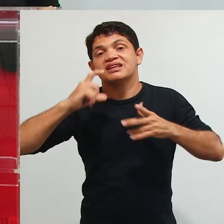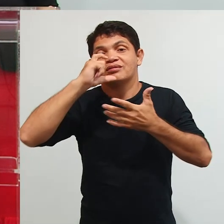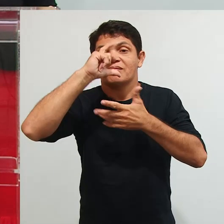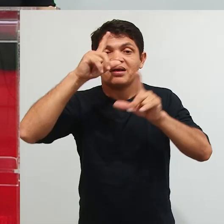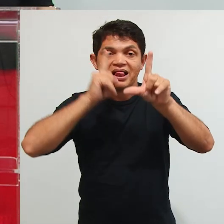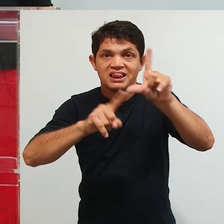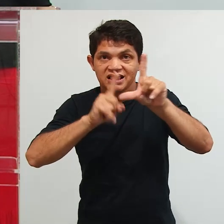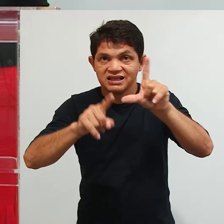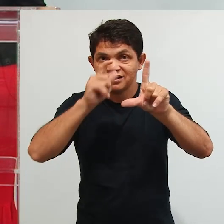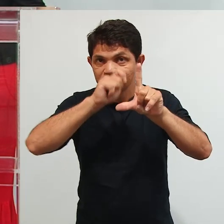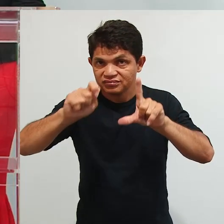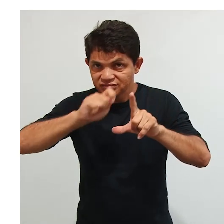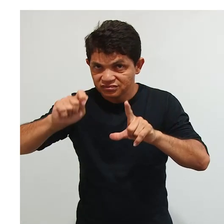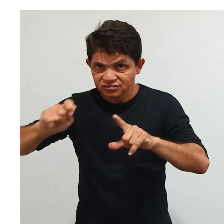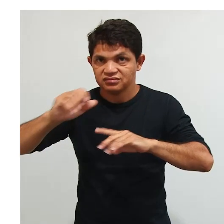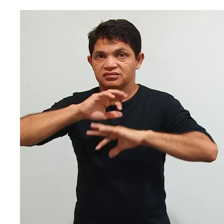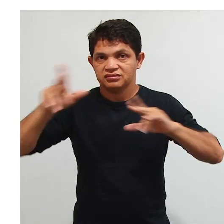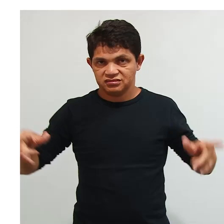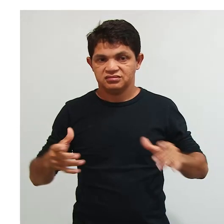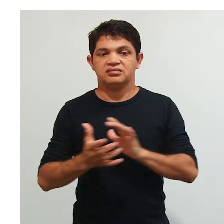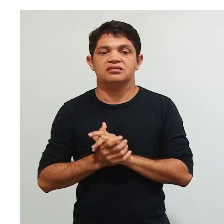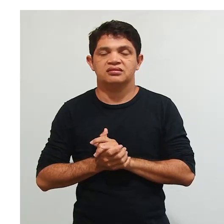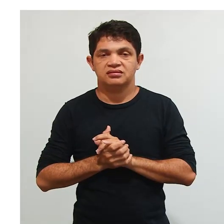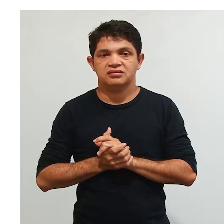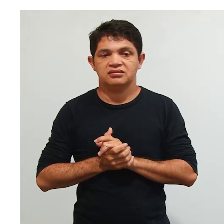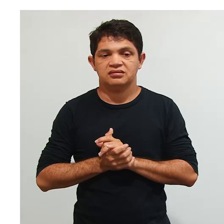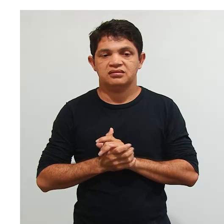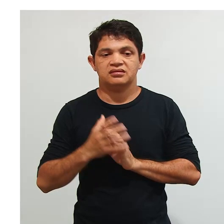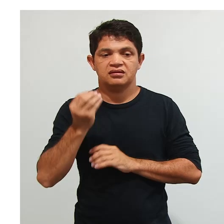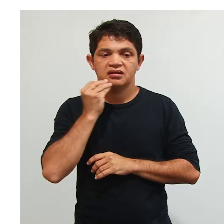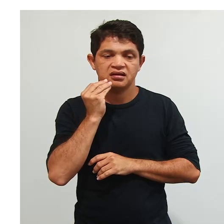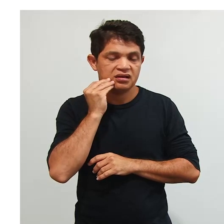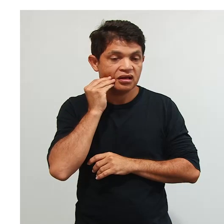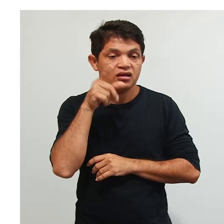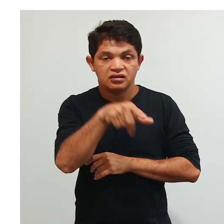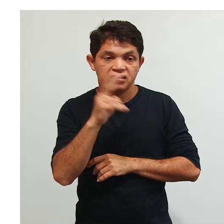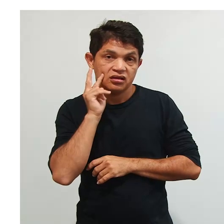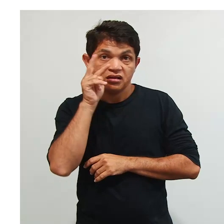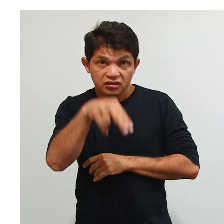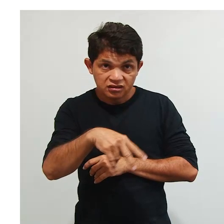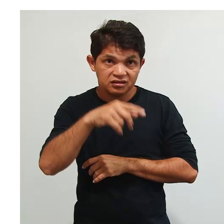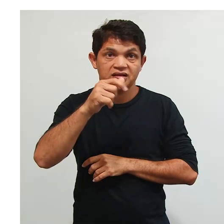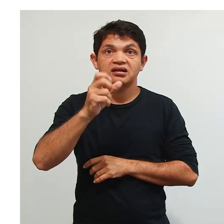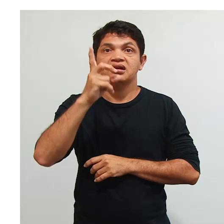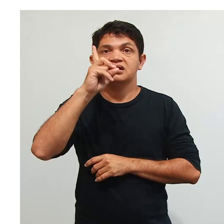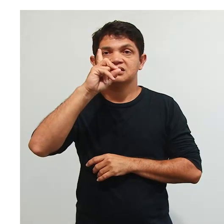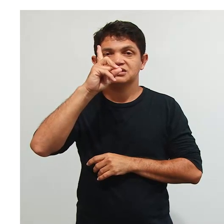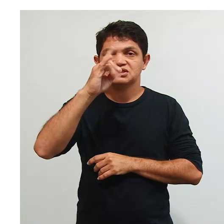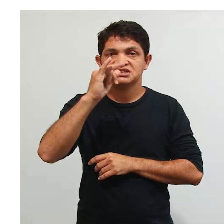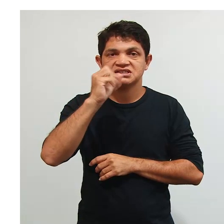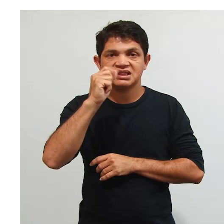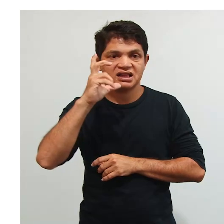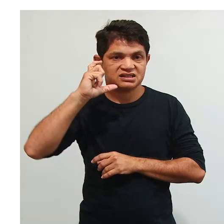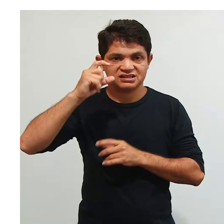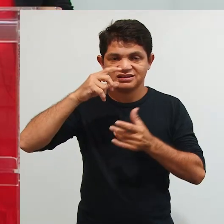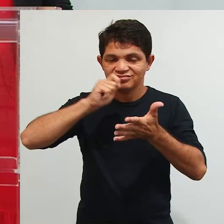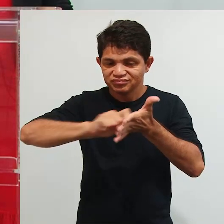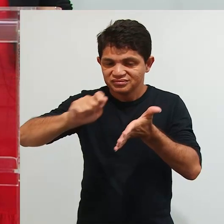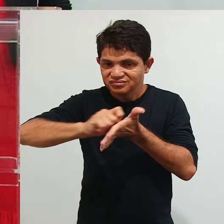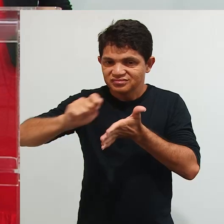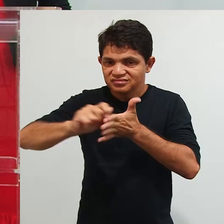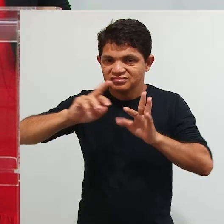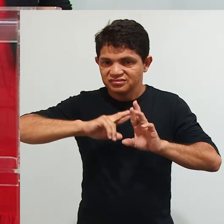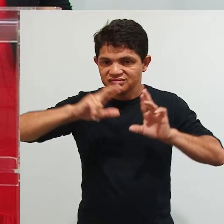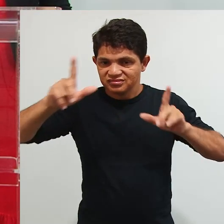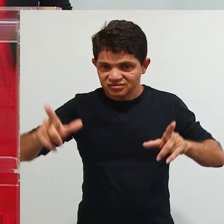né, ortográficas, esse comprometimento ortográfico. Um outro transtorno é a disgrafia, que não estava